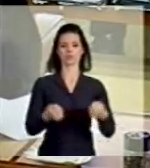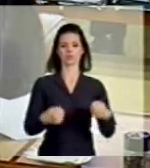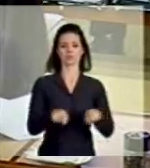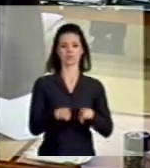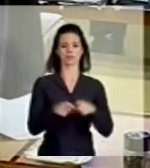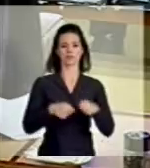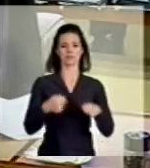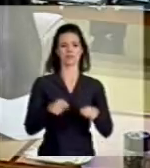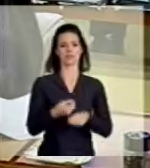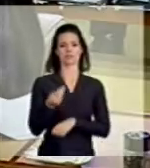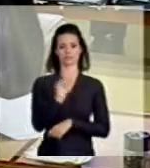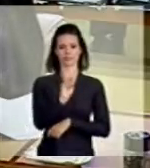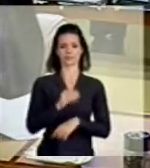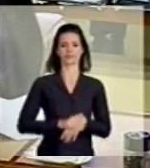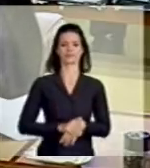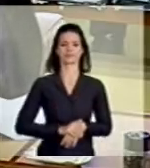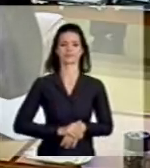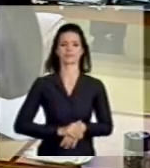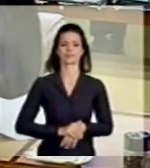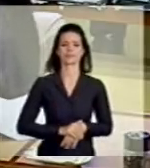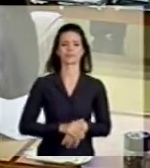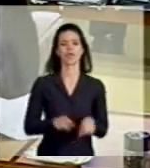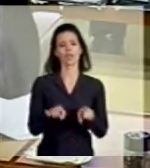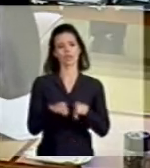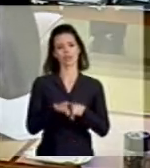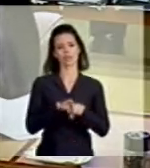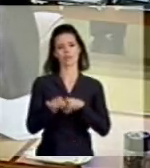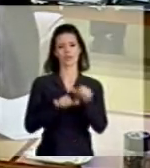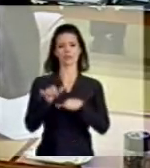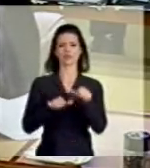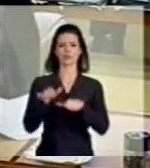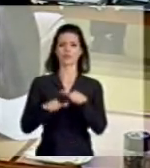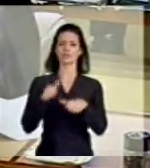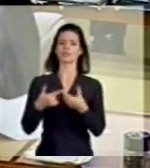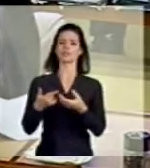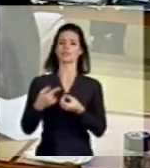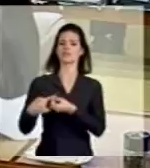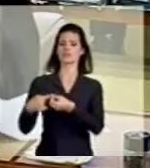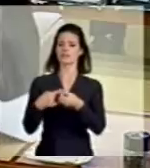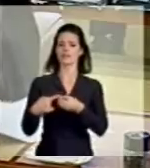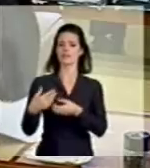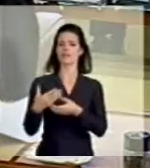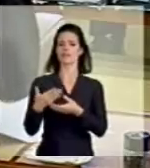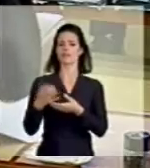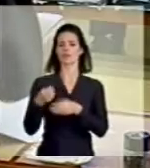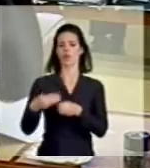nascimento. Elevação do distrito a município ou alteração de suas nomenclaturas por força de